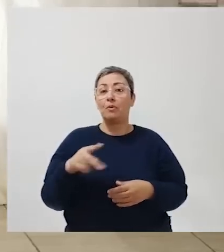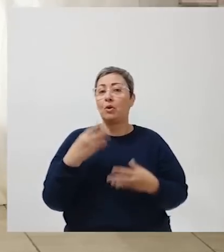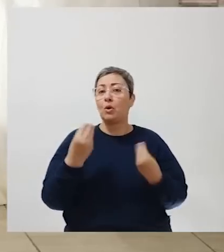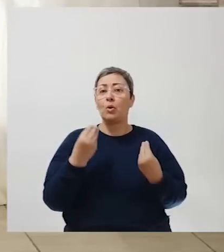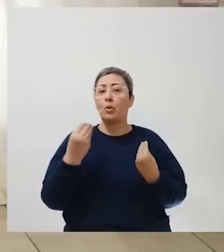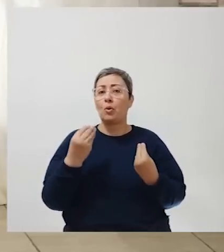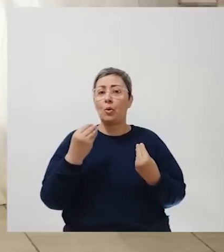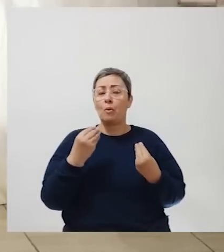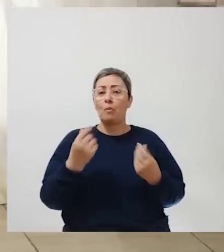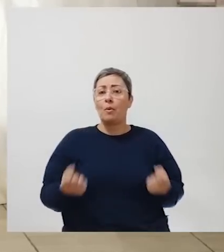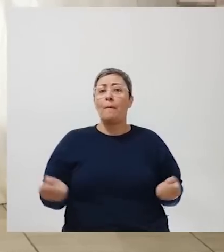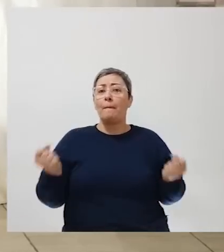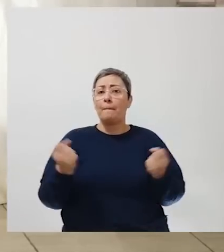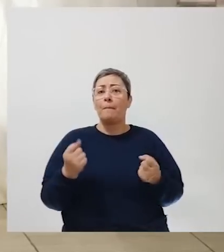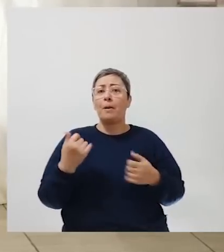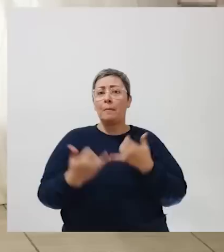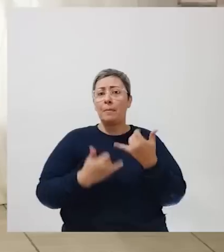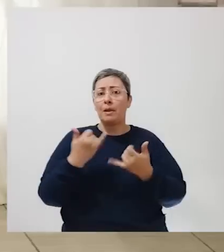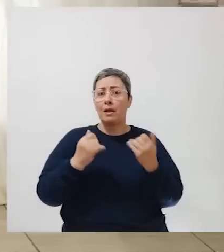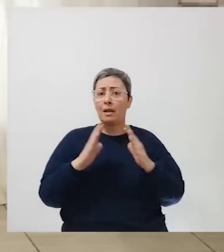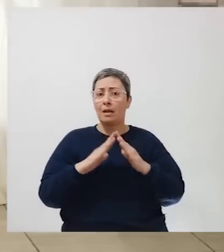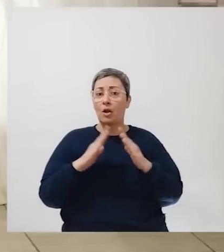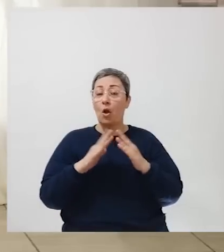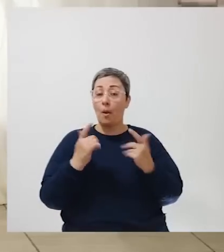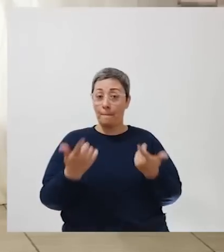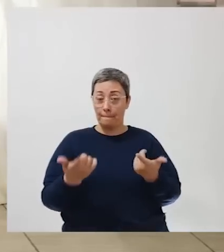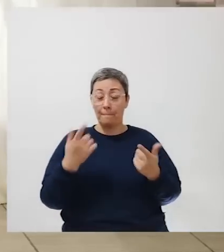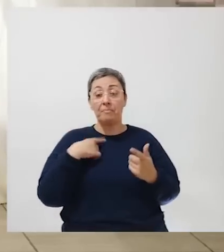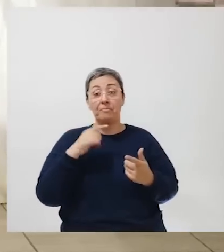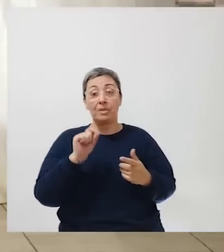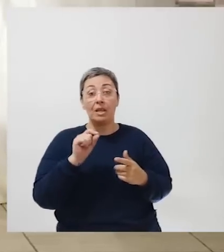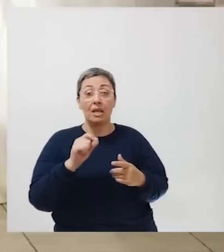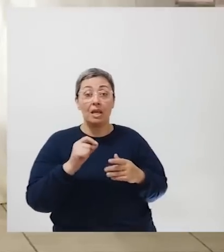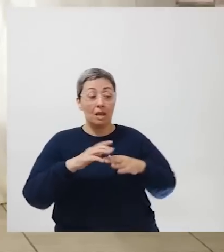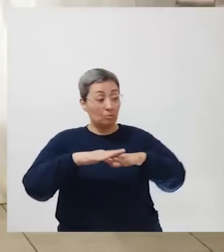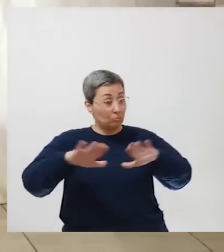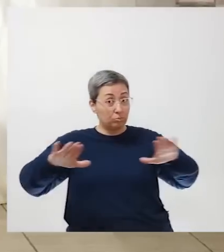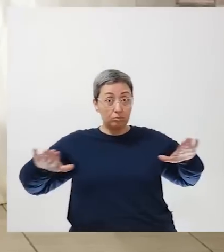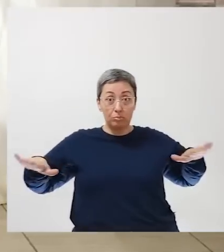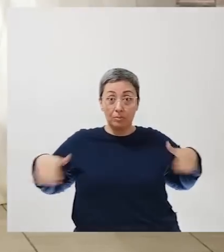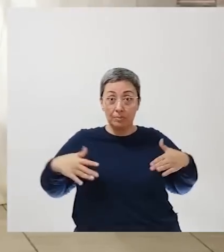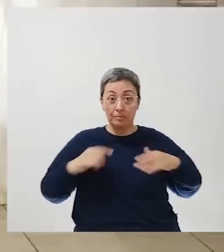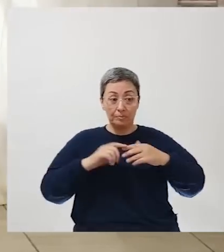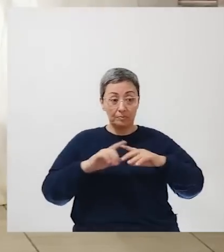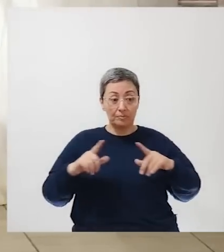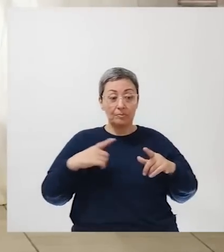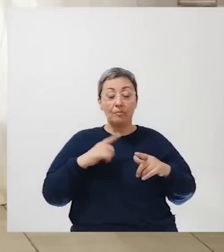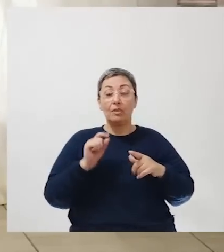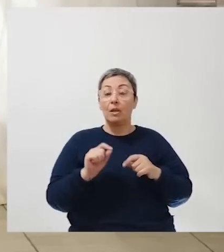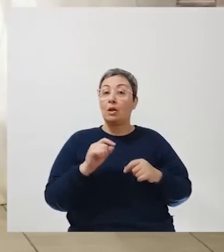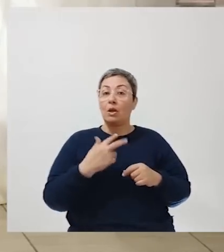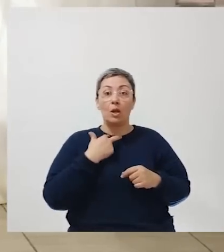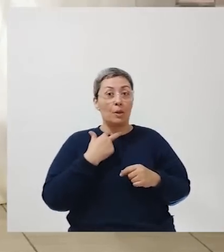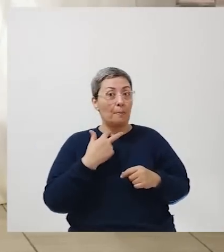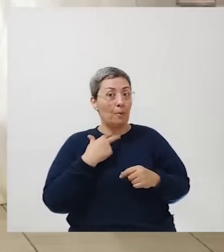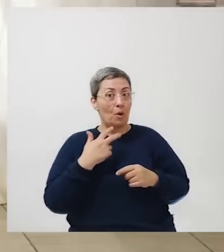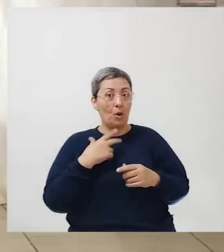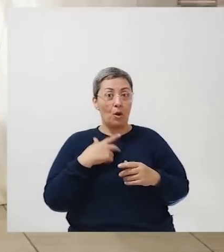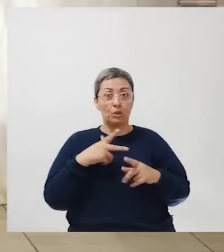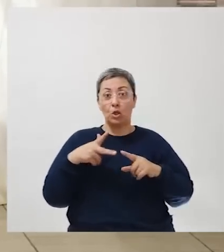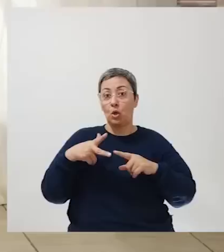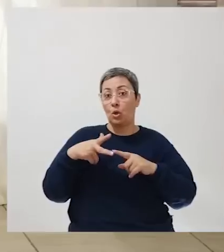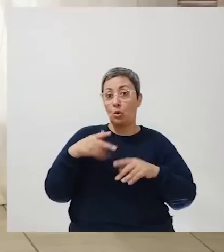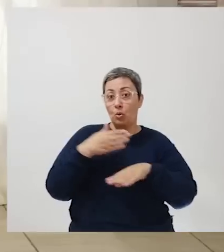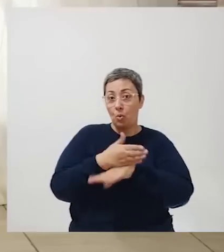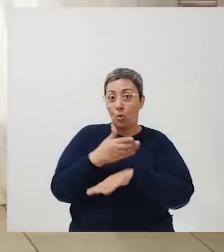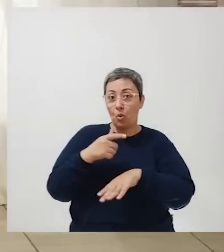como que eu vou fazer para brincar na minha casa? Gente, é só arrumar um espacinho, tá? Não pode ter nada que